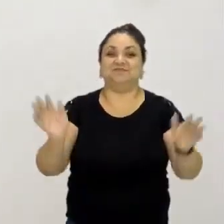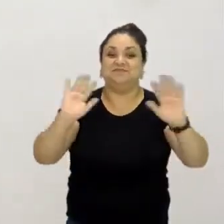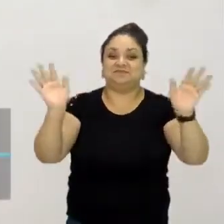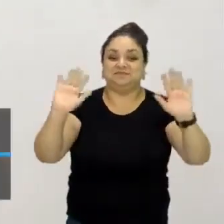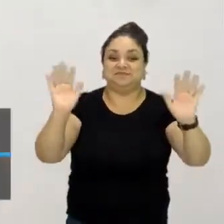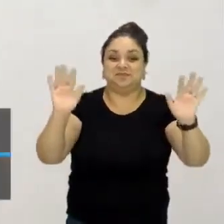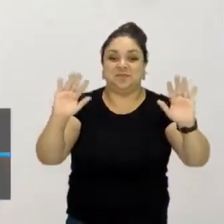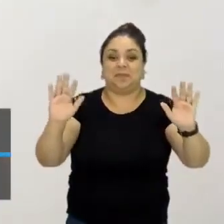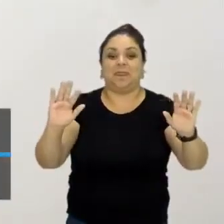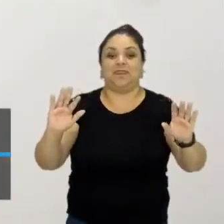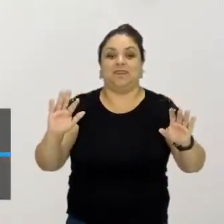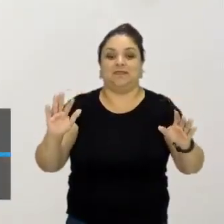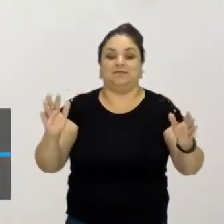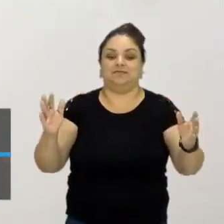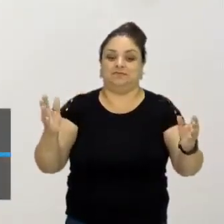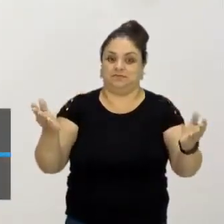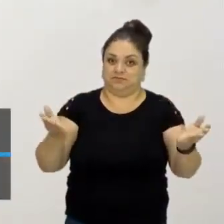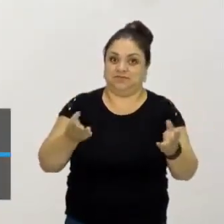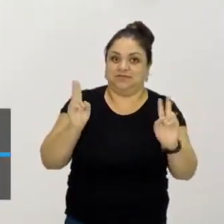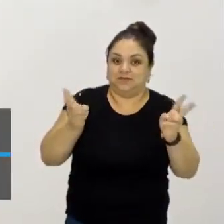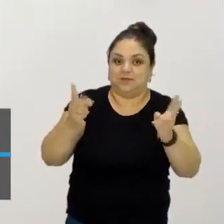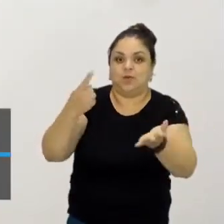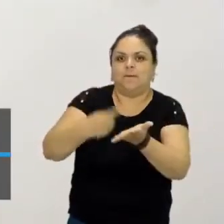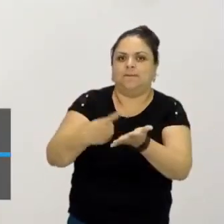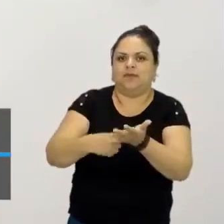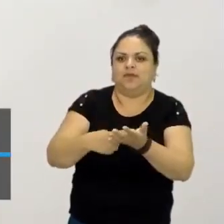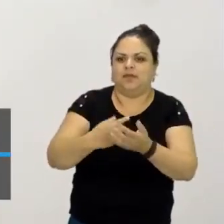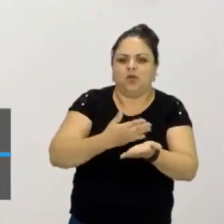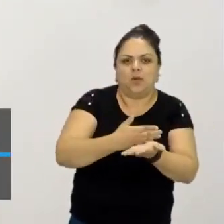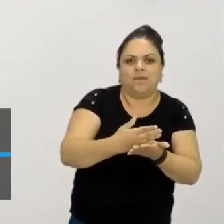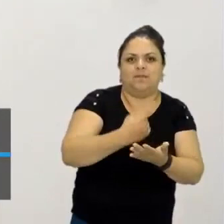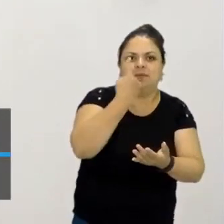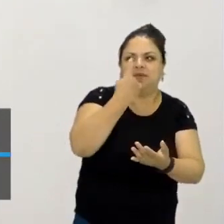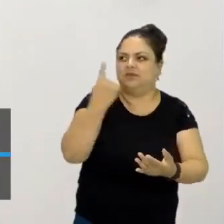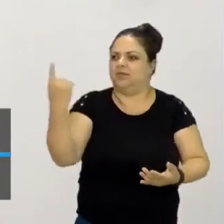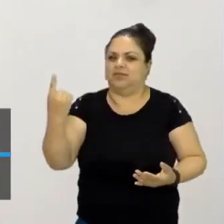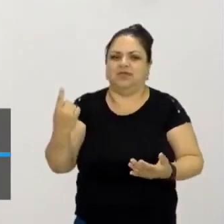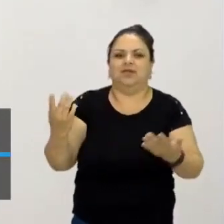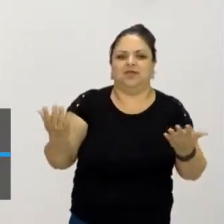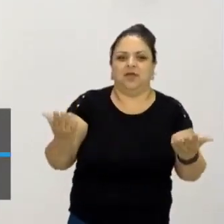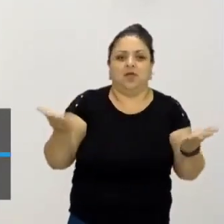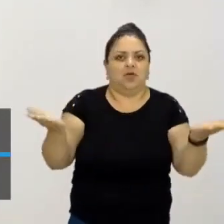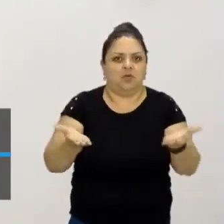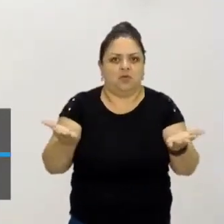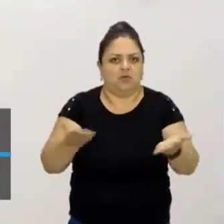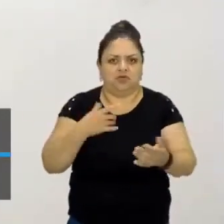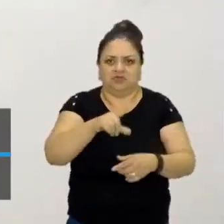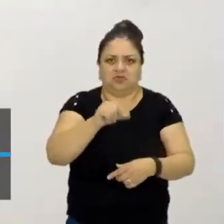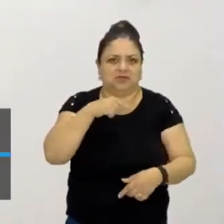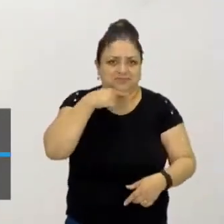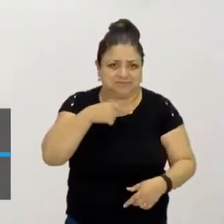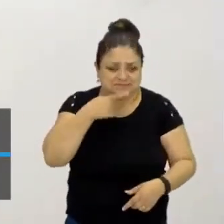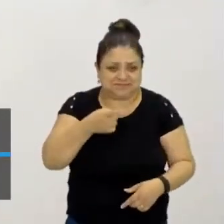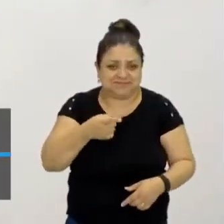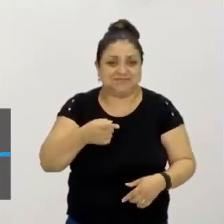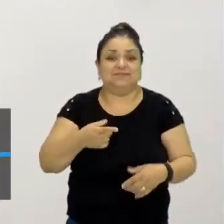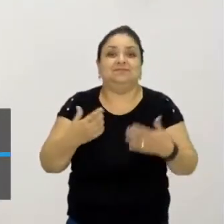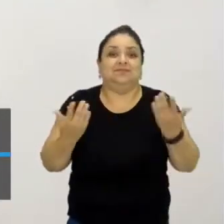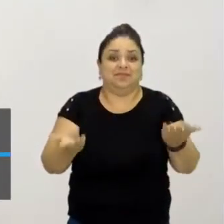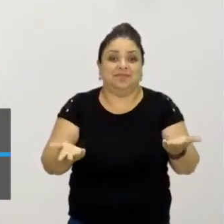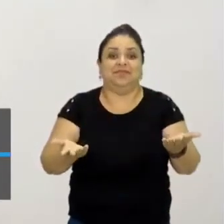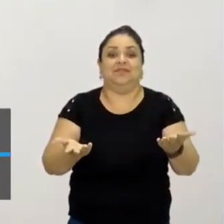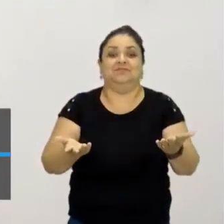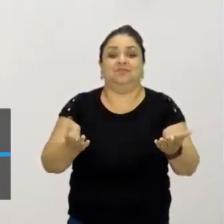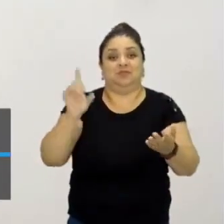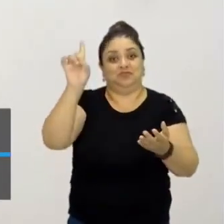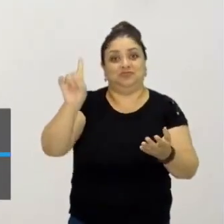seguinte, a gente sempre combina quem vai começar a aula. Como hoje a gente não tá com propriedade pra escolher nada, quem tá escolhendo